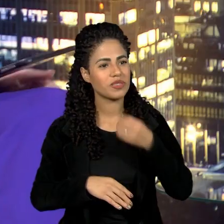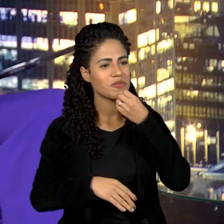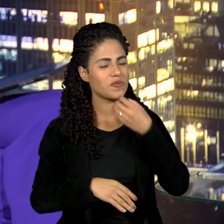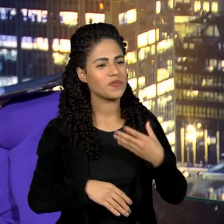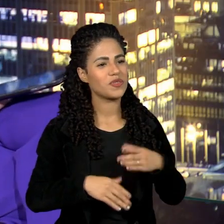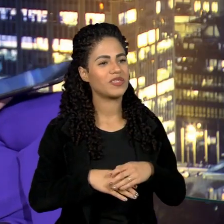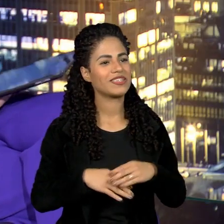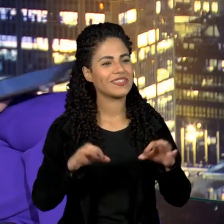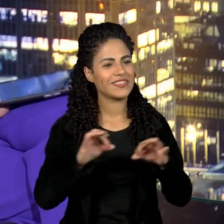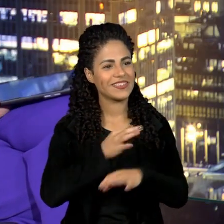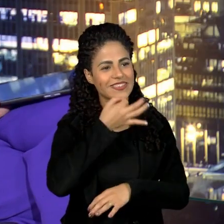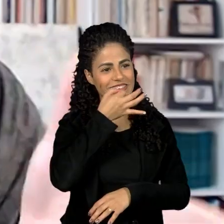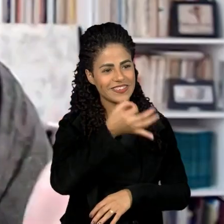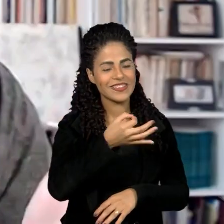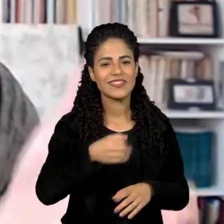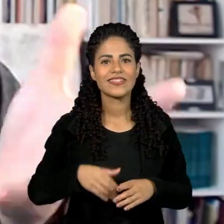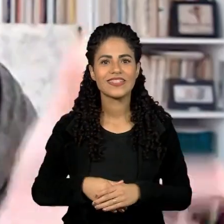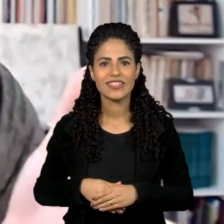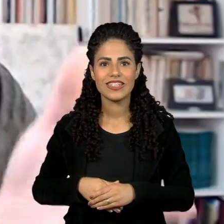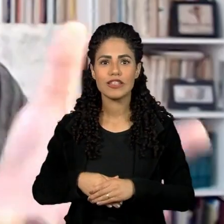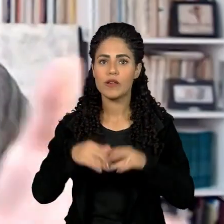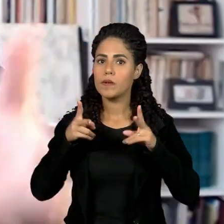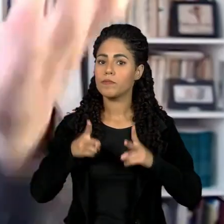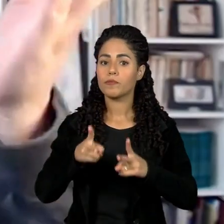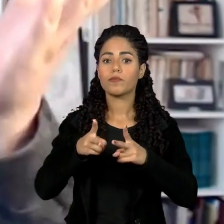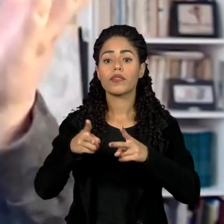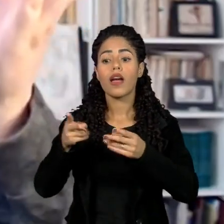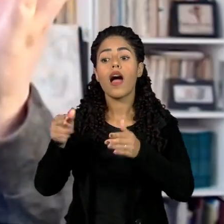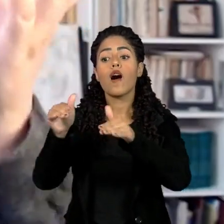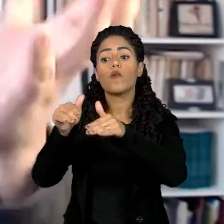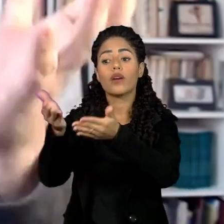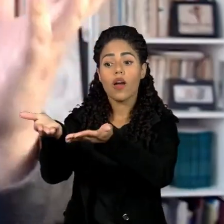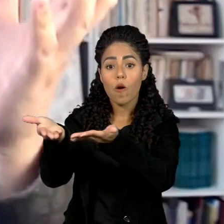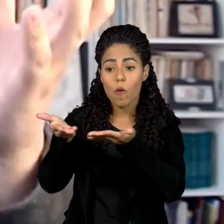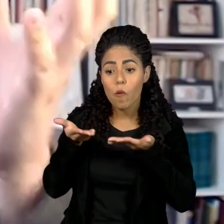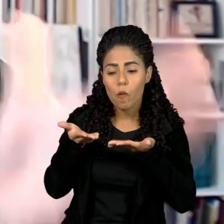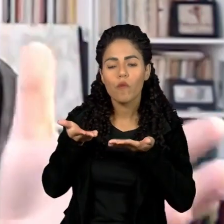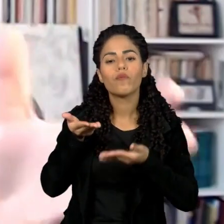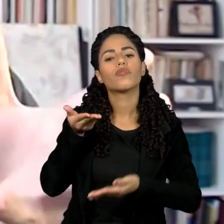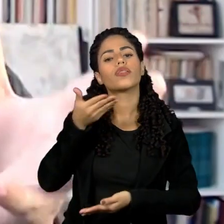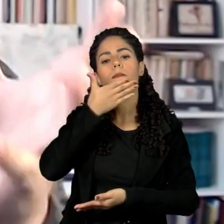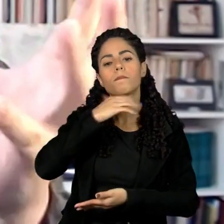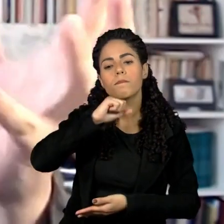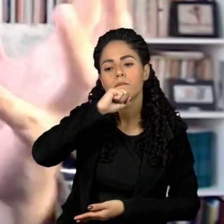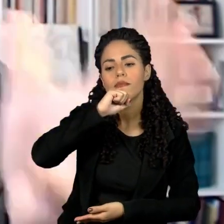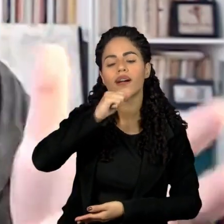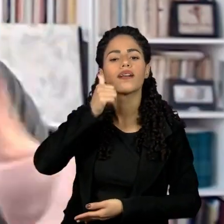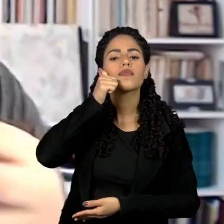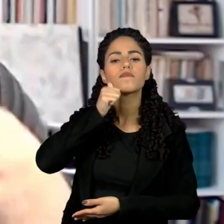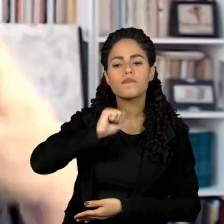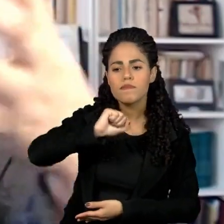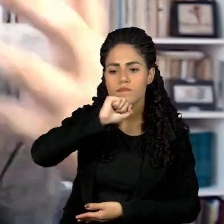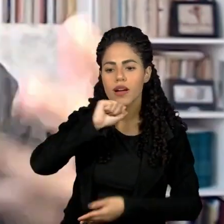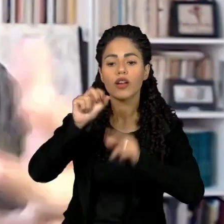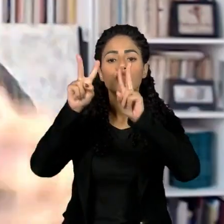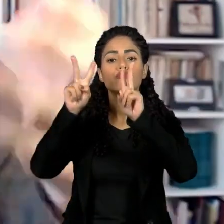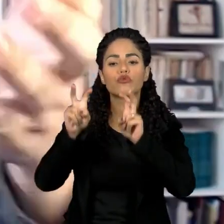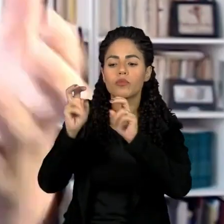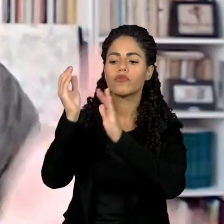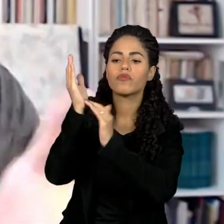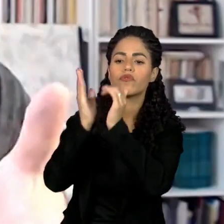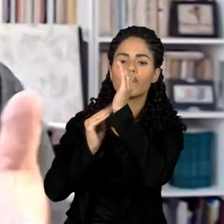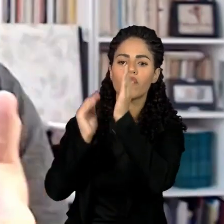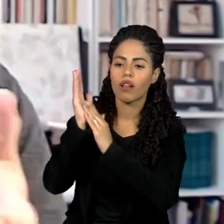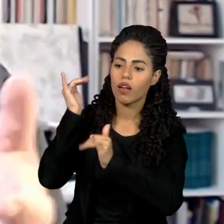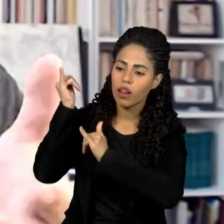Palavrinha final, Andrioli. Sempre é bom convidar os pais a entenderem que o papel de falar de folclore, falar de tradição,